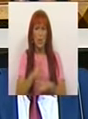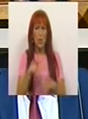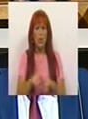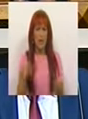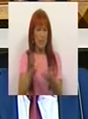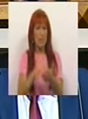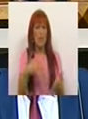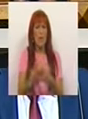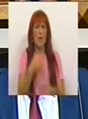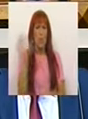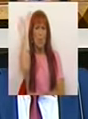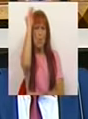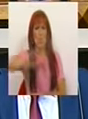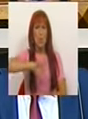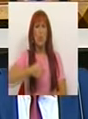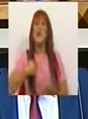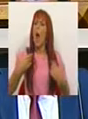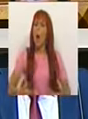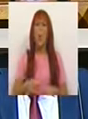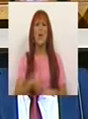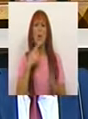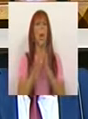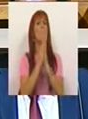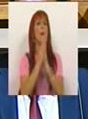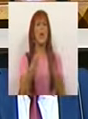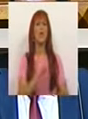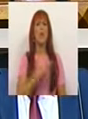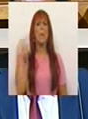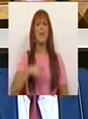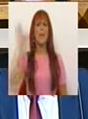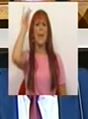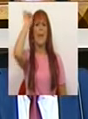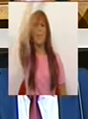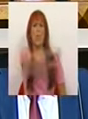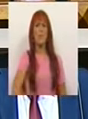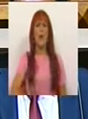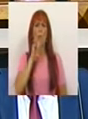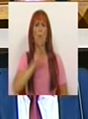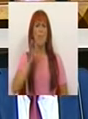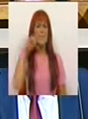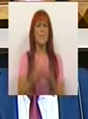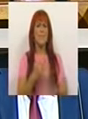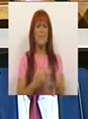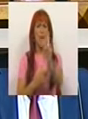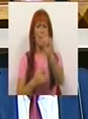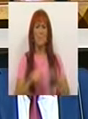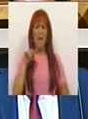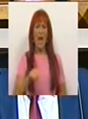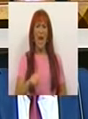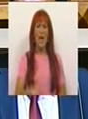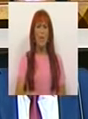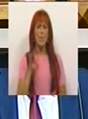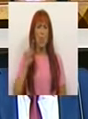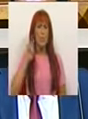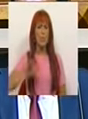e de empobrecer o mundo rural. E eu, desde já, faço um apelo ao Sr. Presidente da República para que possa garantir que este